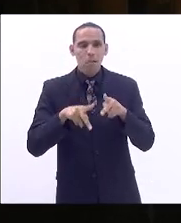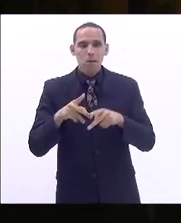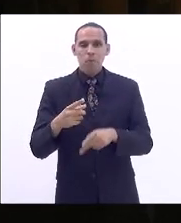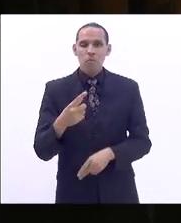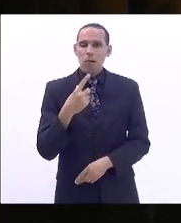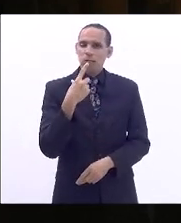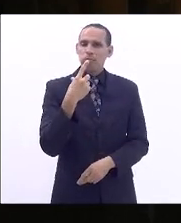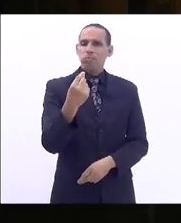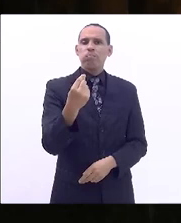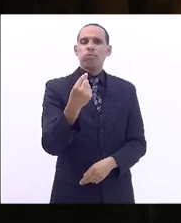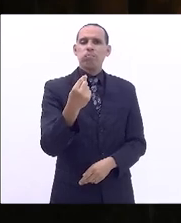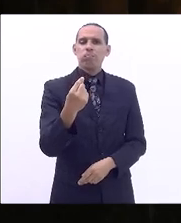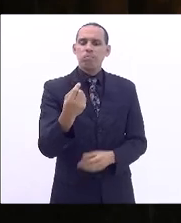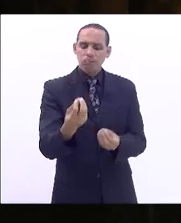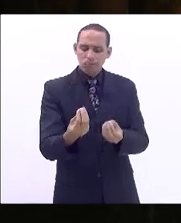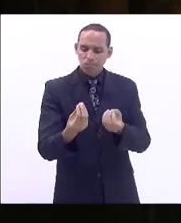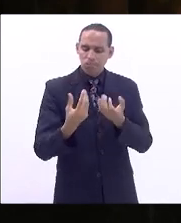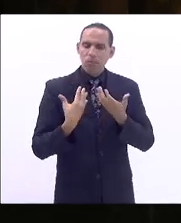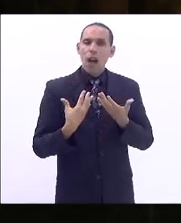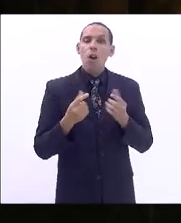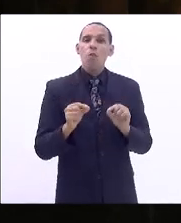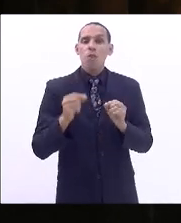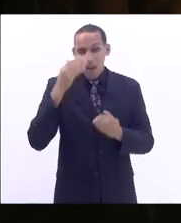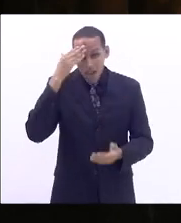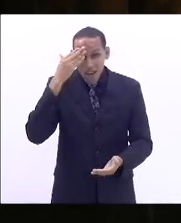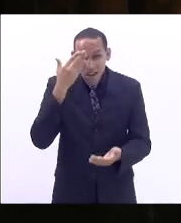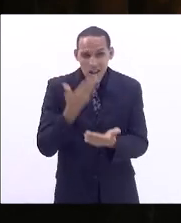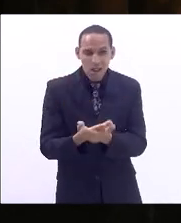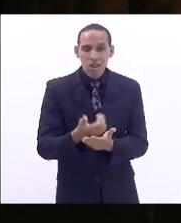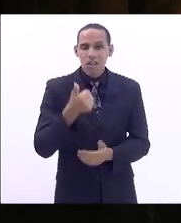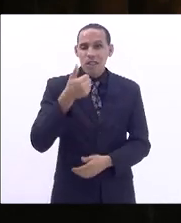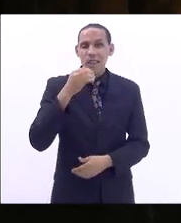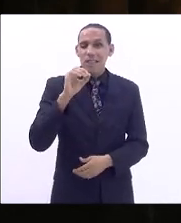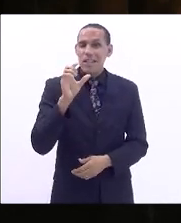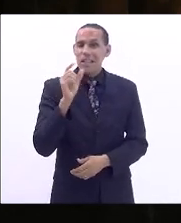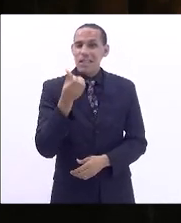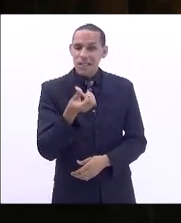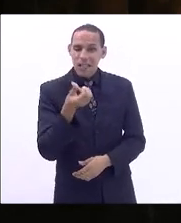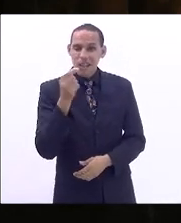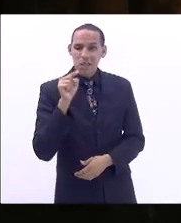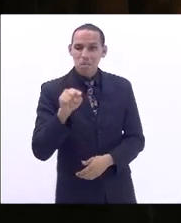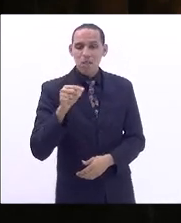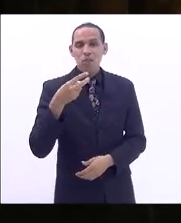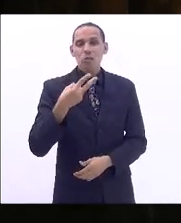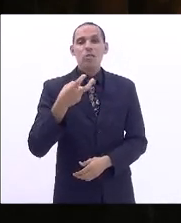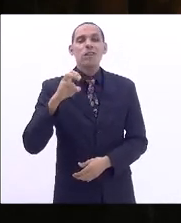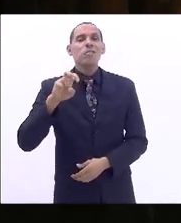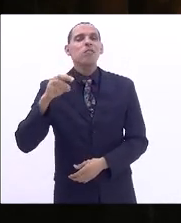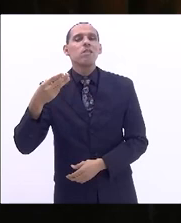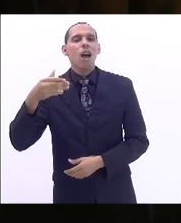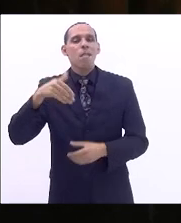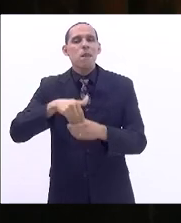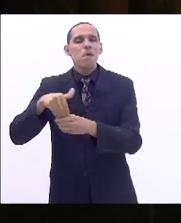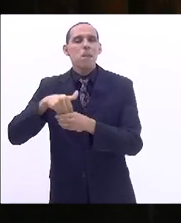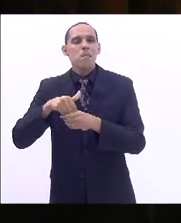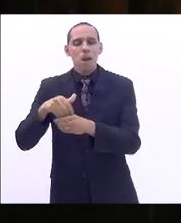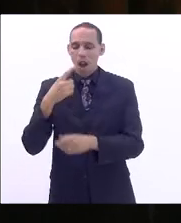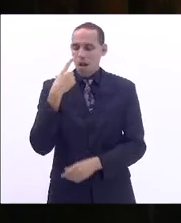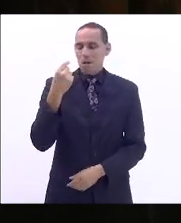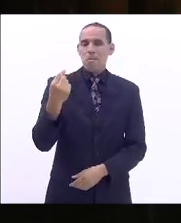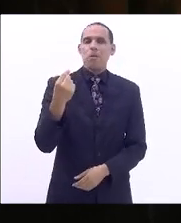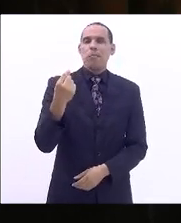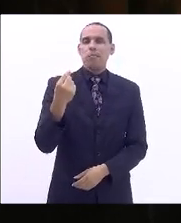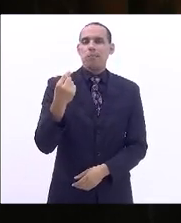que investiu em uma confiança de 106 mil duzentos e cinquenta e três votos mas